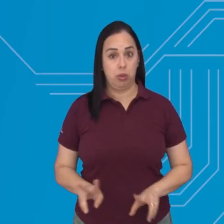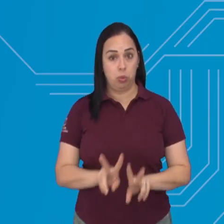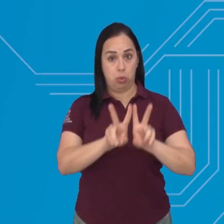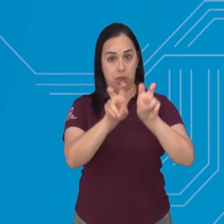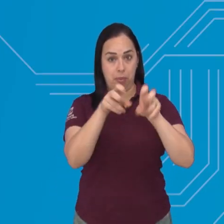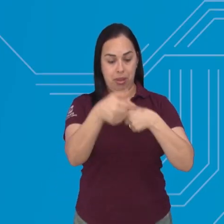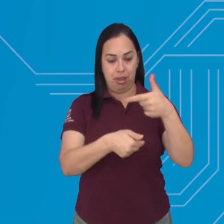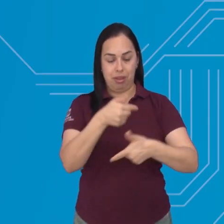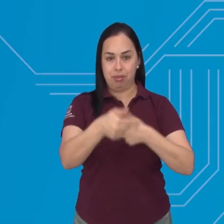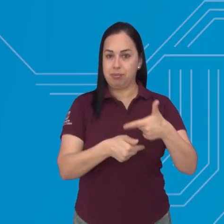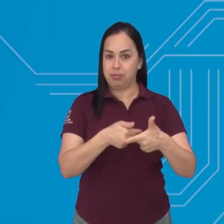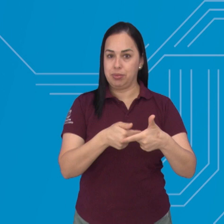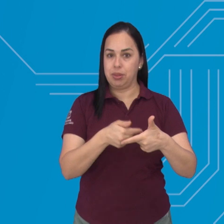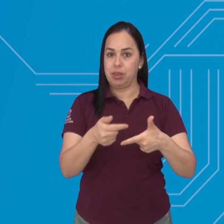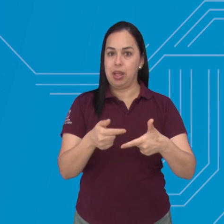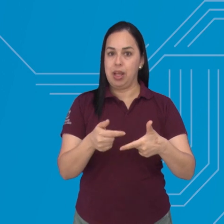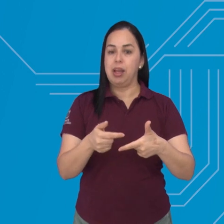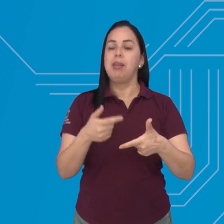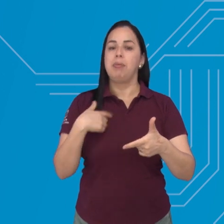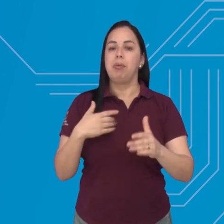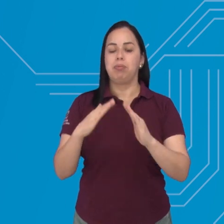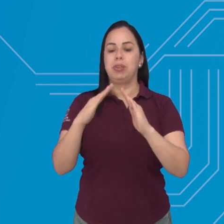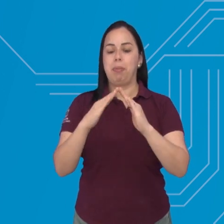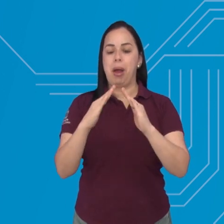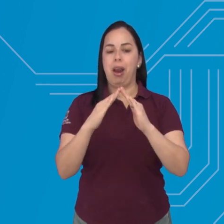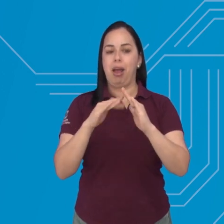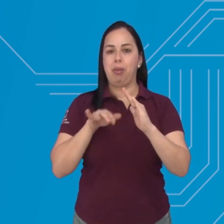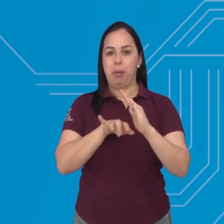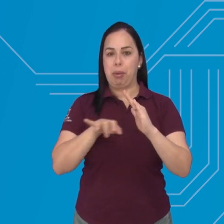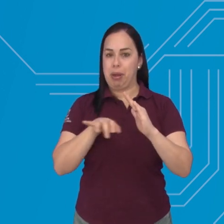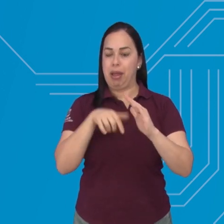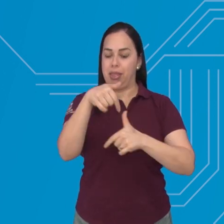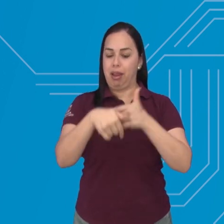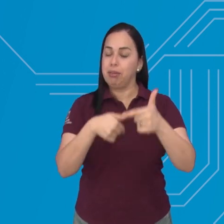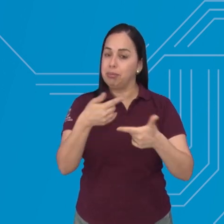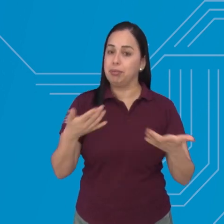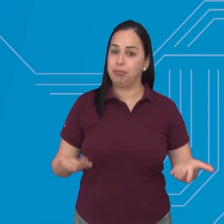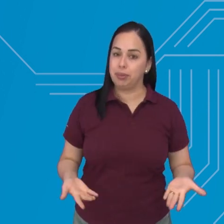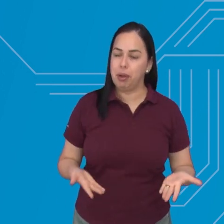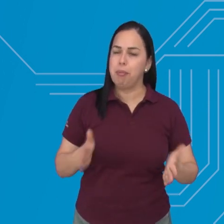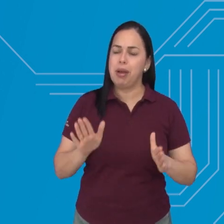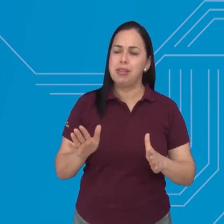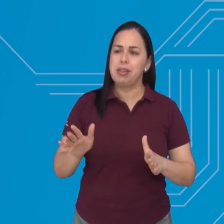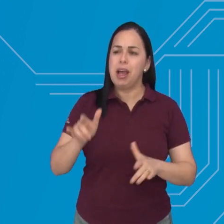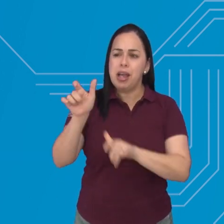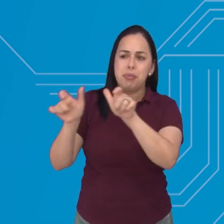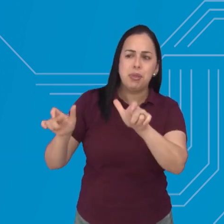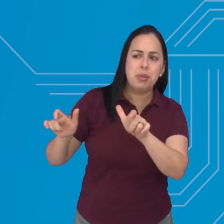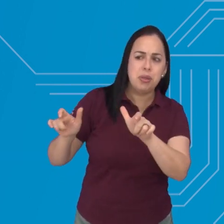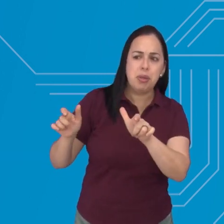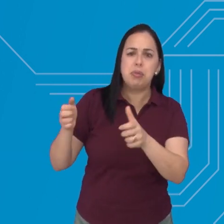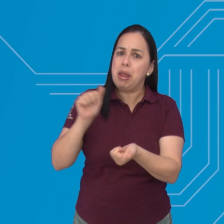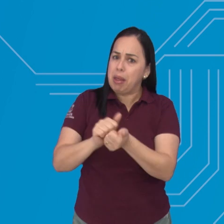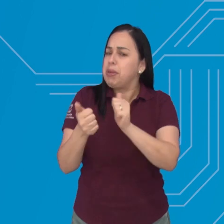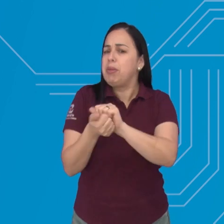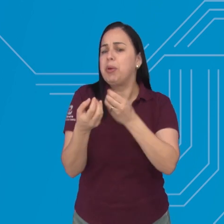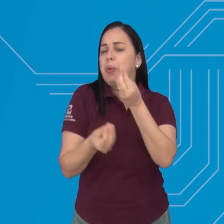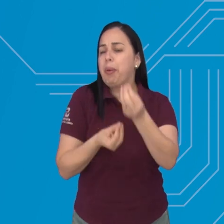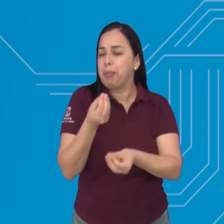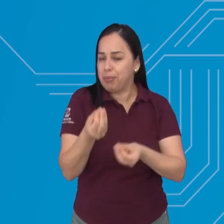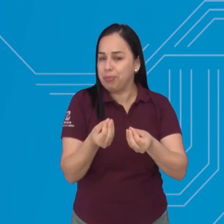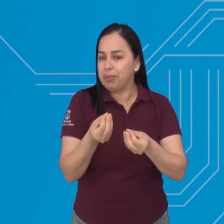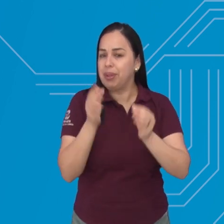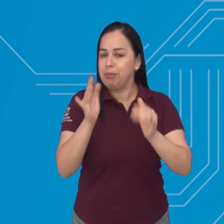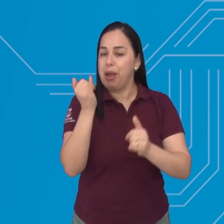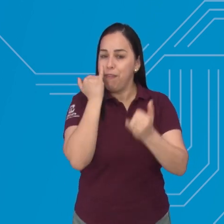de emprego, a adoção do modelo home office mudou a rotina de trabalho, né? Mas como será que as gerações estão se adequando a essa